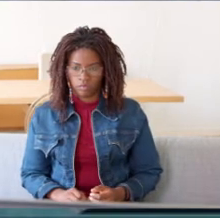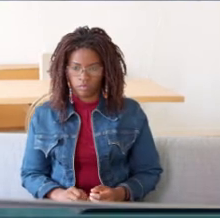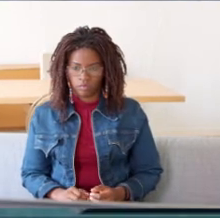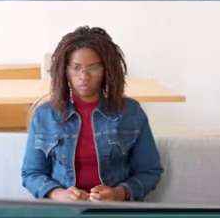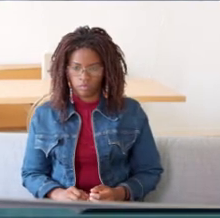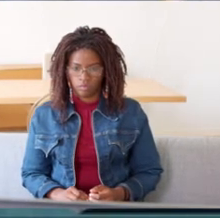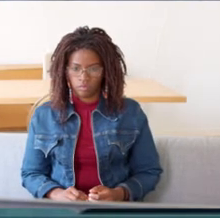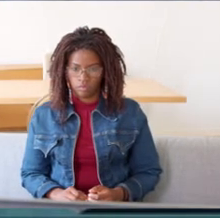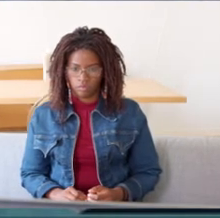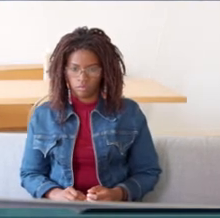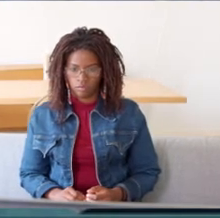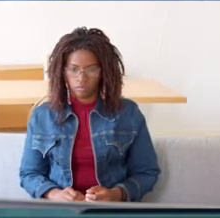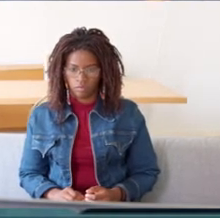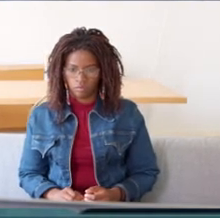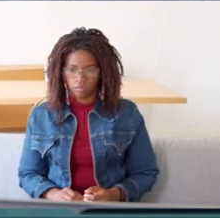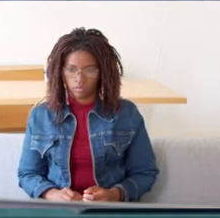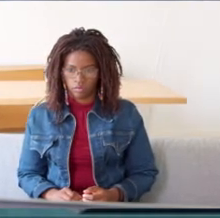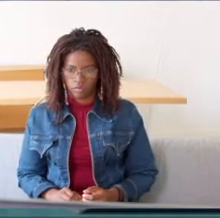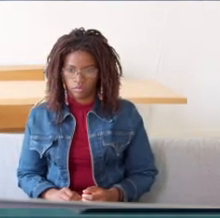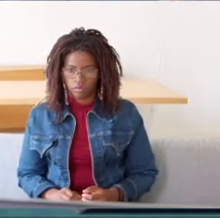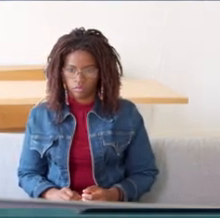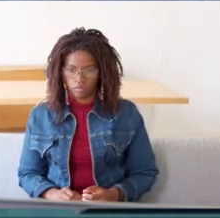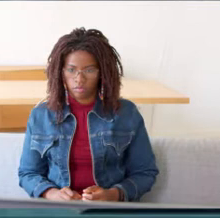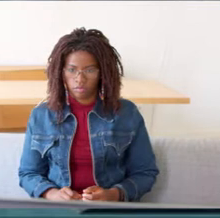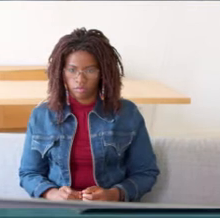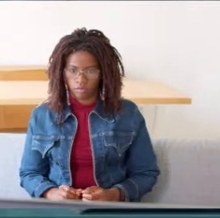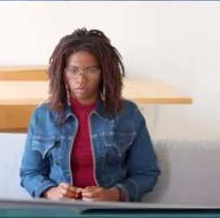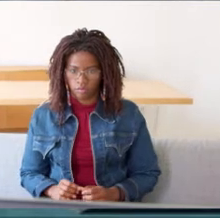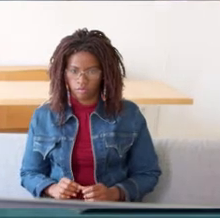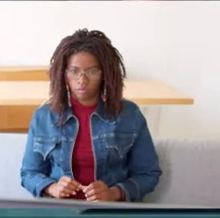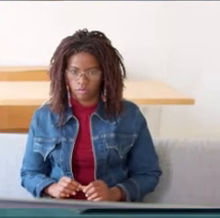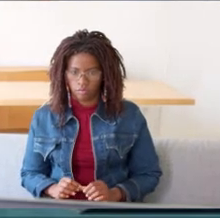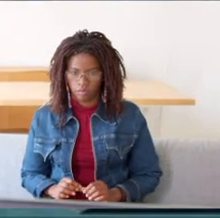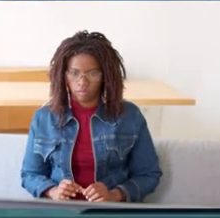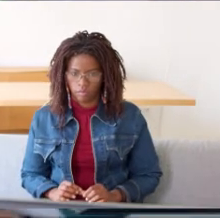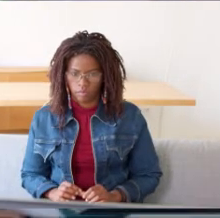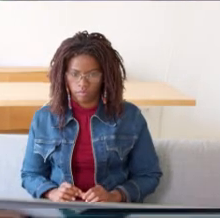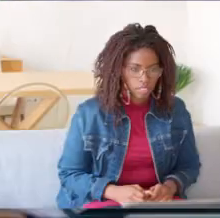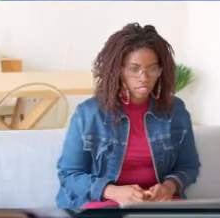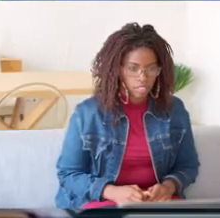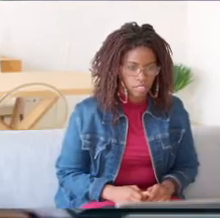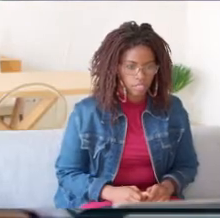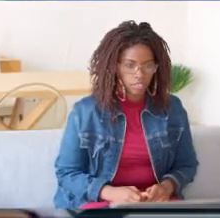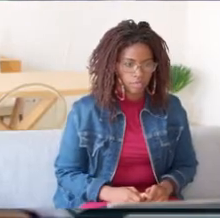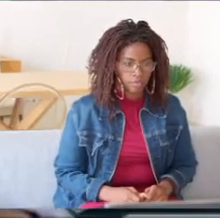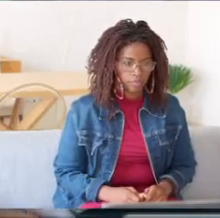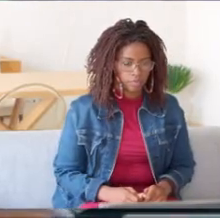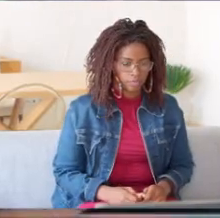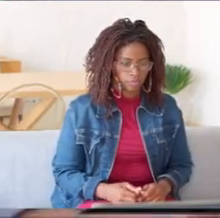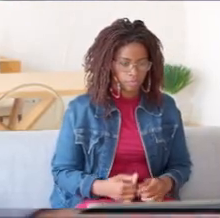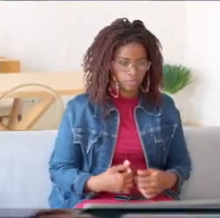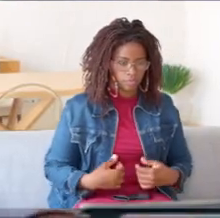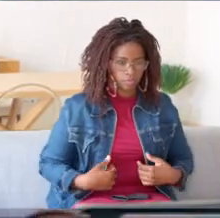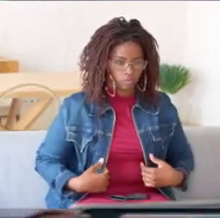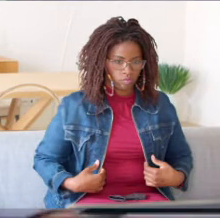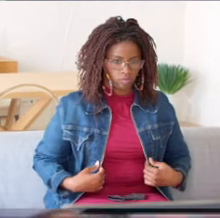não tão ruim o Fluminense jogou para não perder especialmente primeiro tempo venceu mas também tem que produzir mais o Fluminense jogar bola que